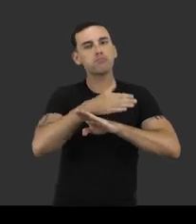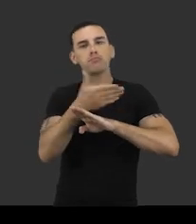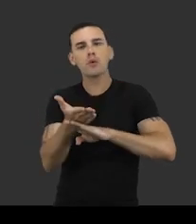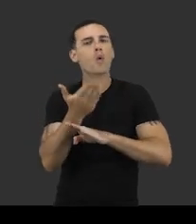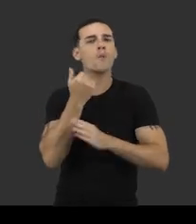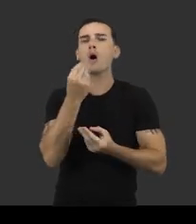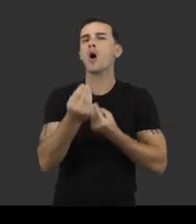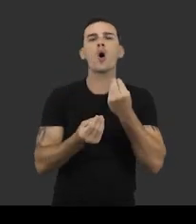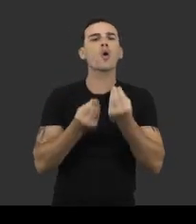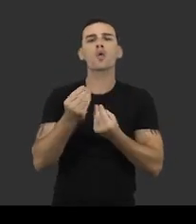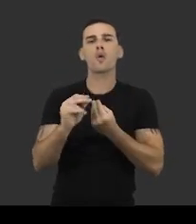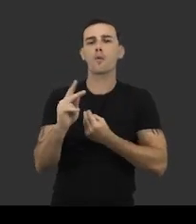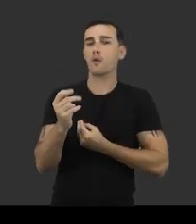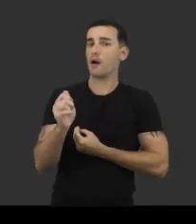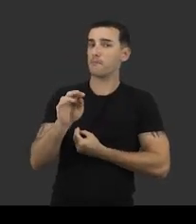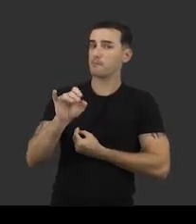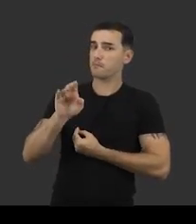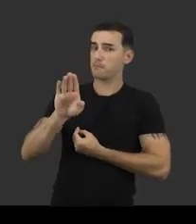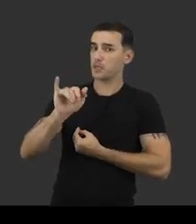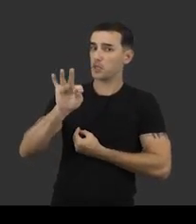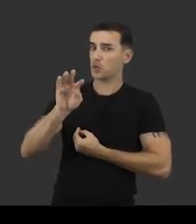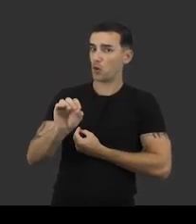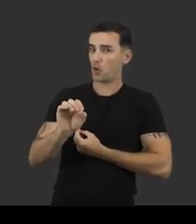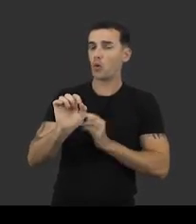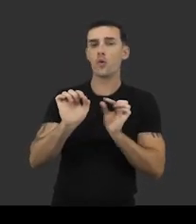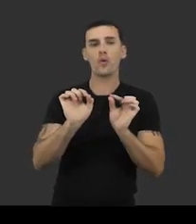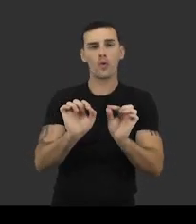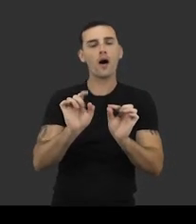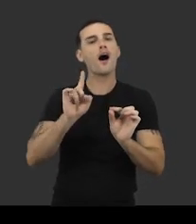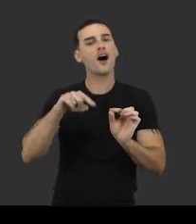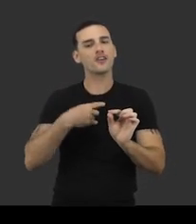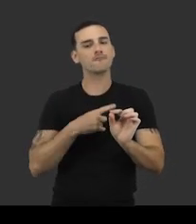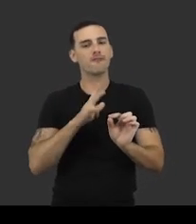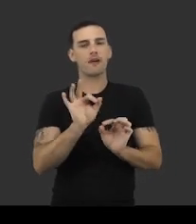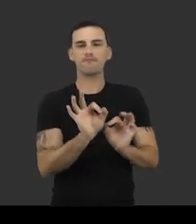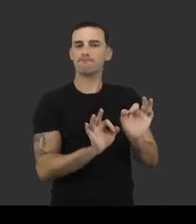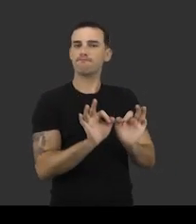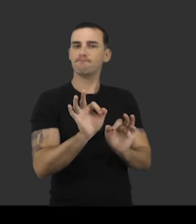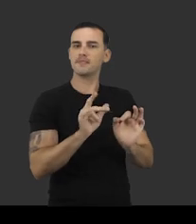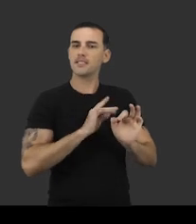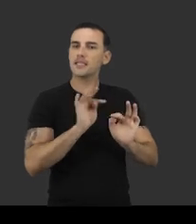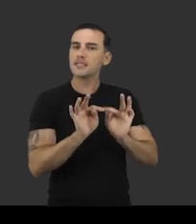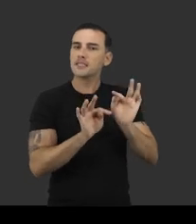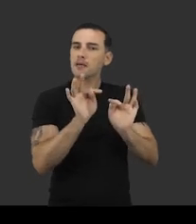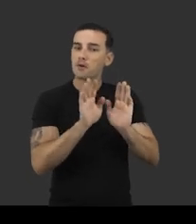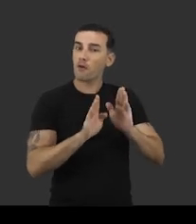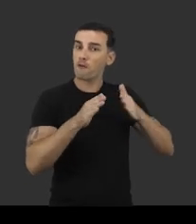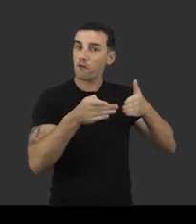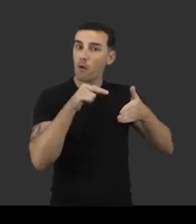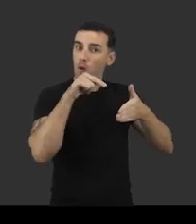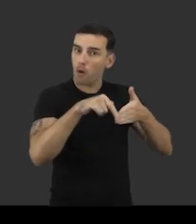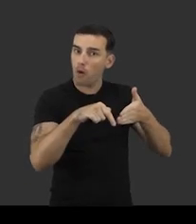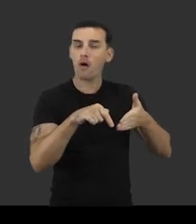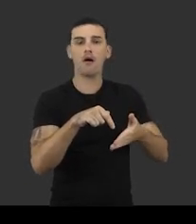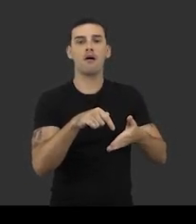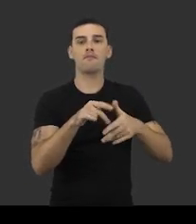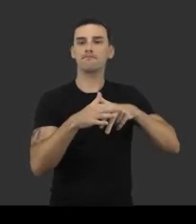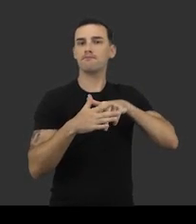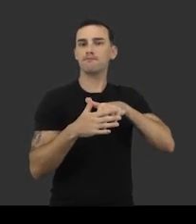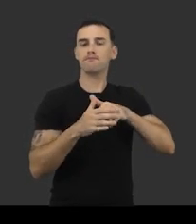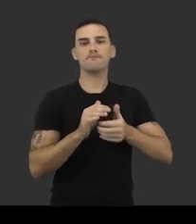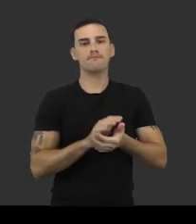né? Tudo isso vai fazer com que a gente elabore um plano de tratamento específico para esses pacientes.